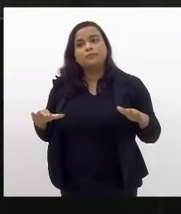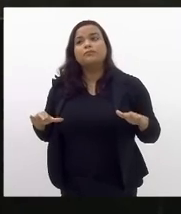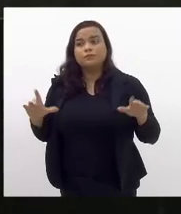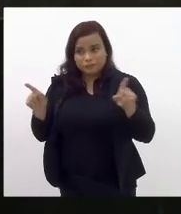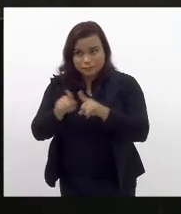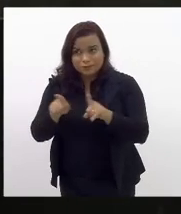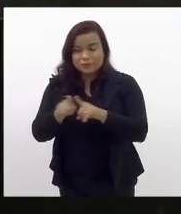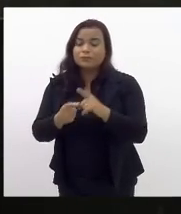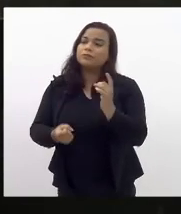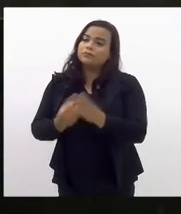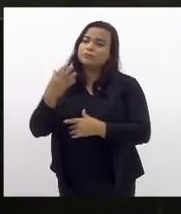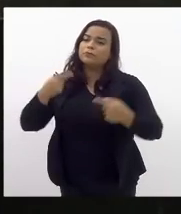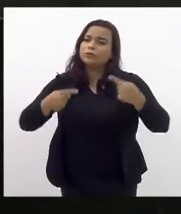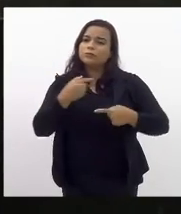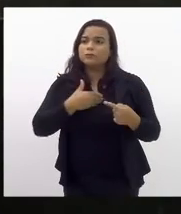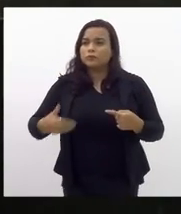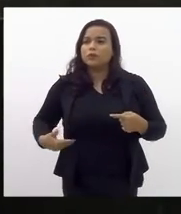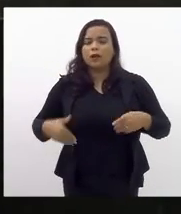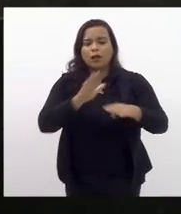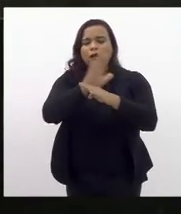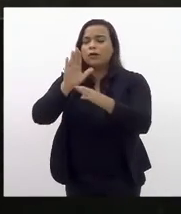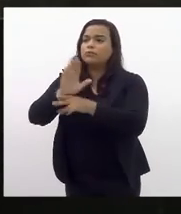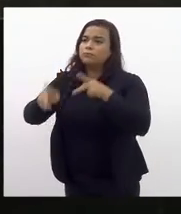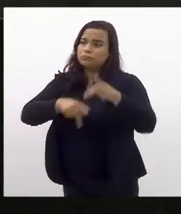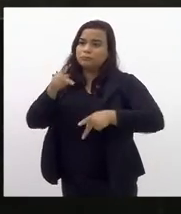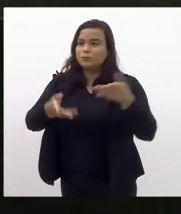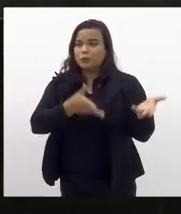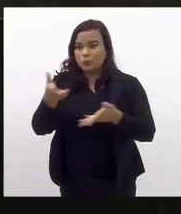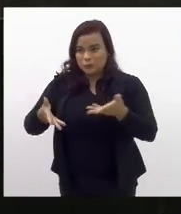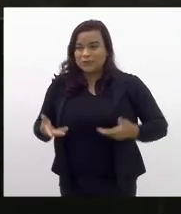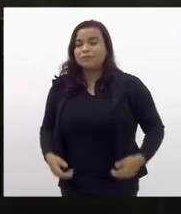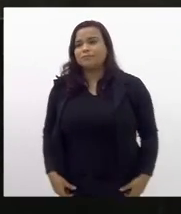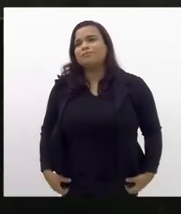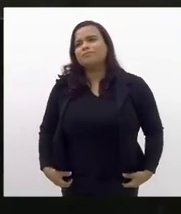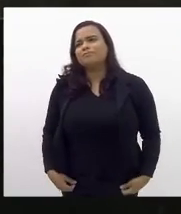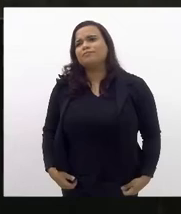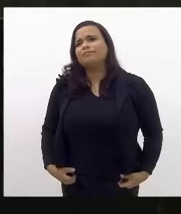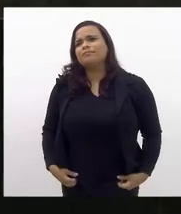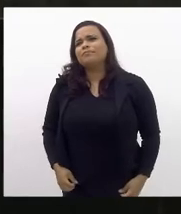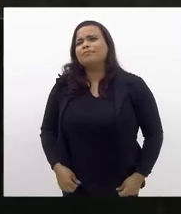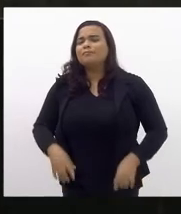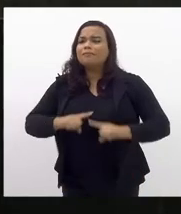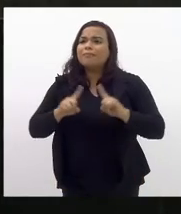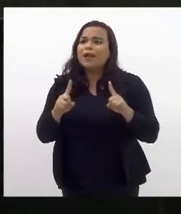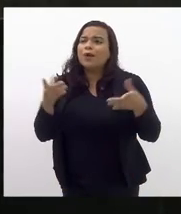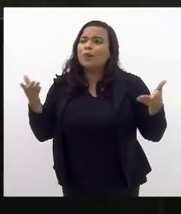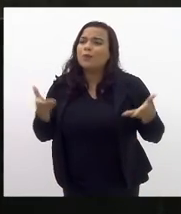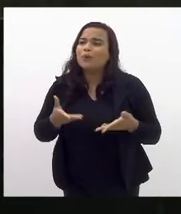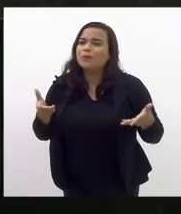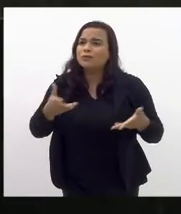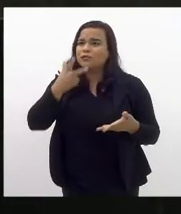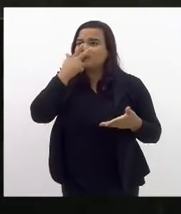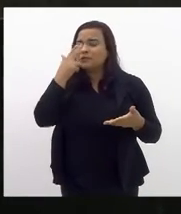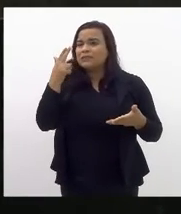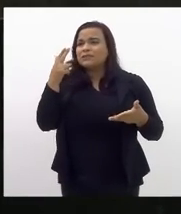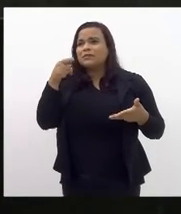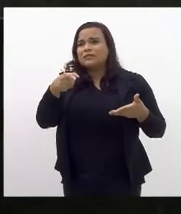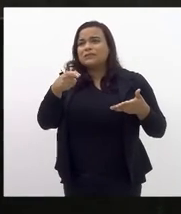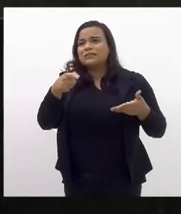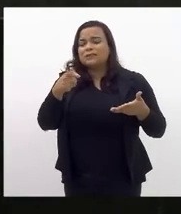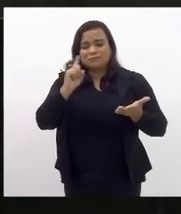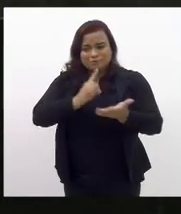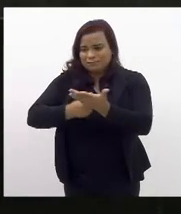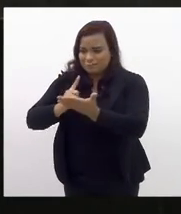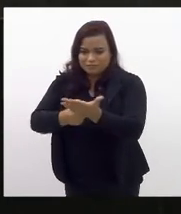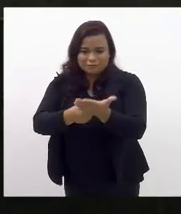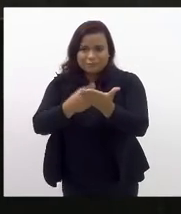produzisse políticas públicas em benefício da população. Hoje, esse contrato social está totalmente